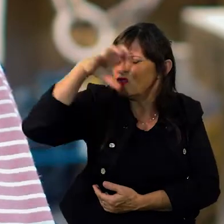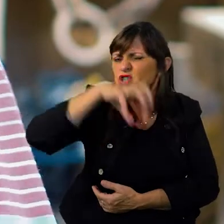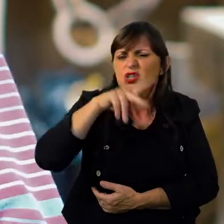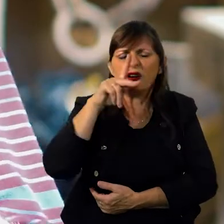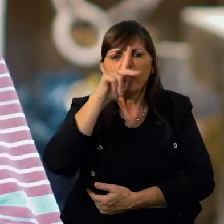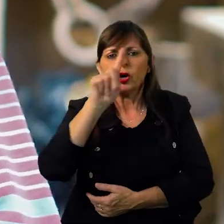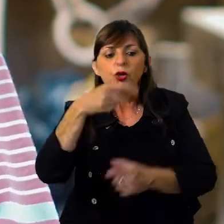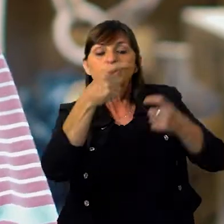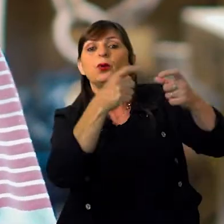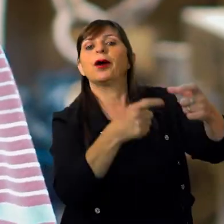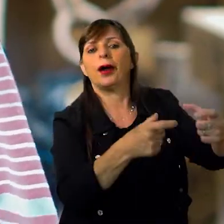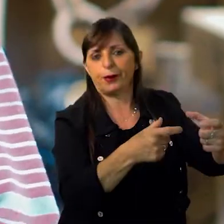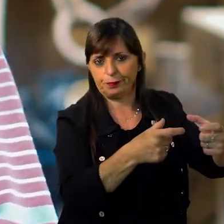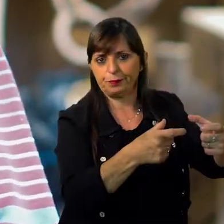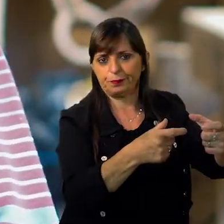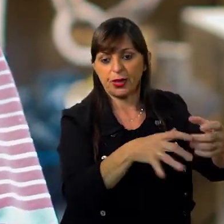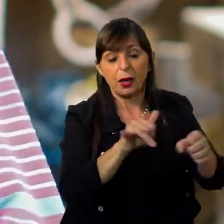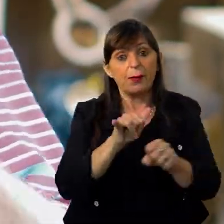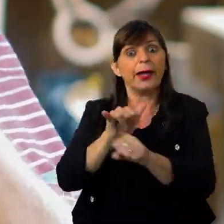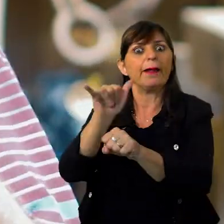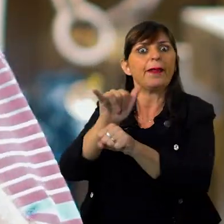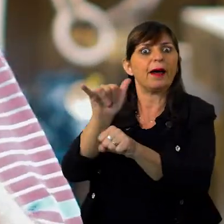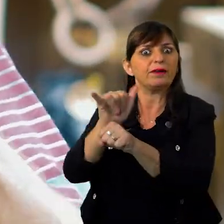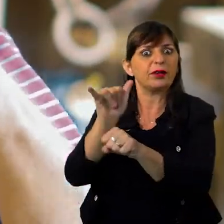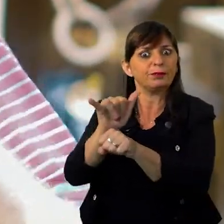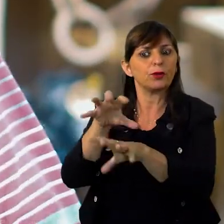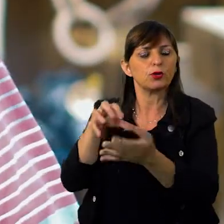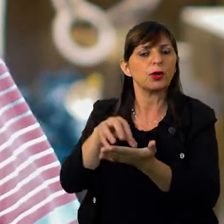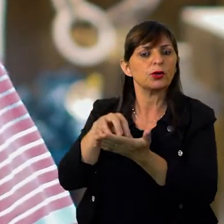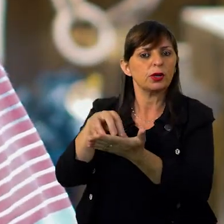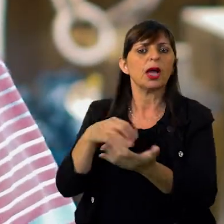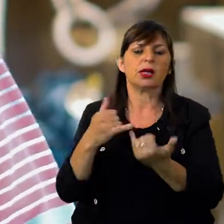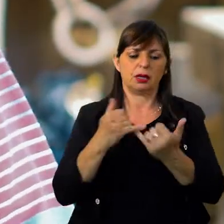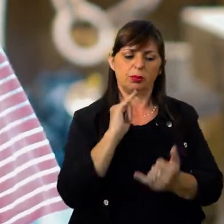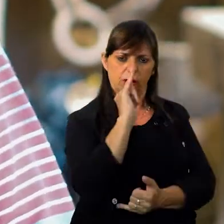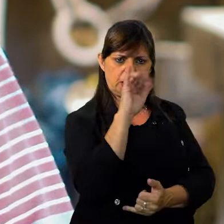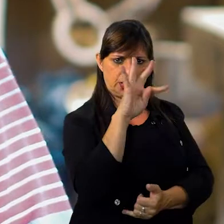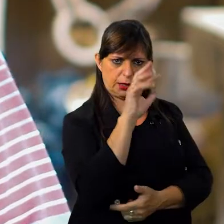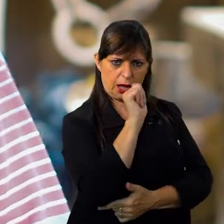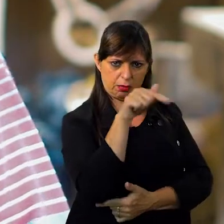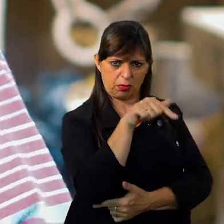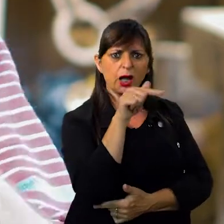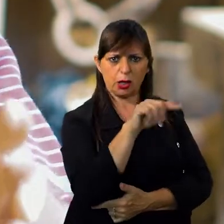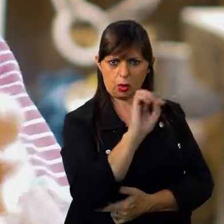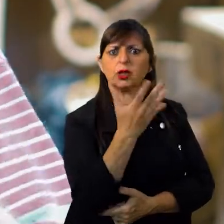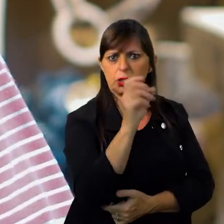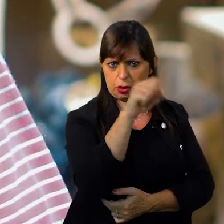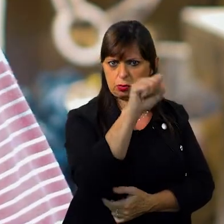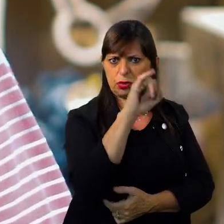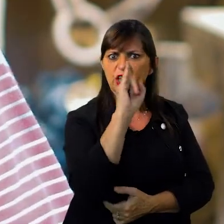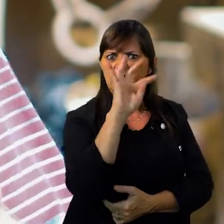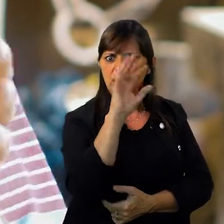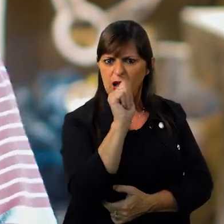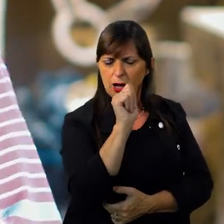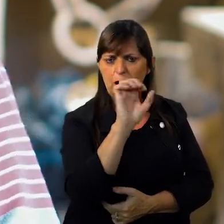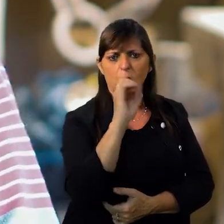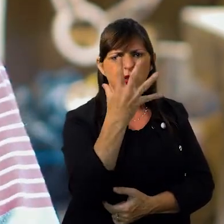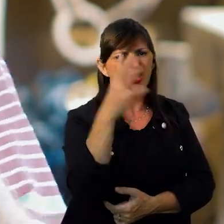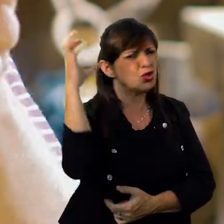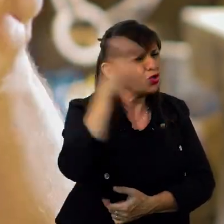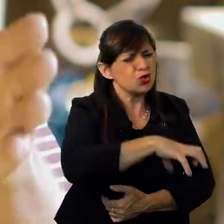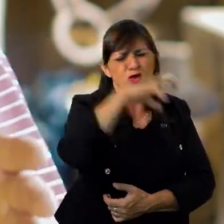Rio aconteciam chuvas torrenciais em alguns pontos bom isso as vezes enganava os próprios brasileiros